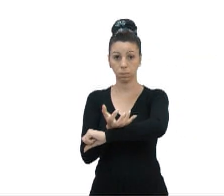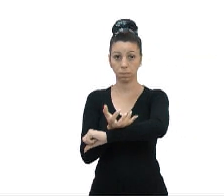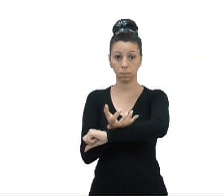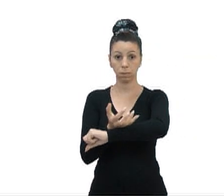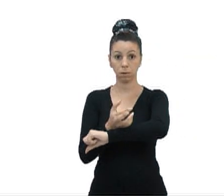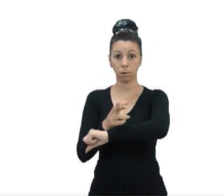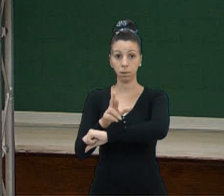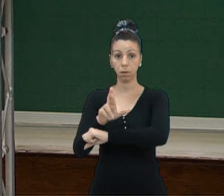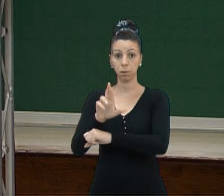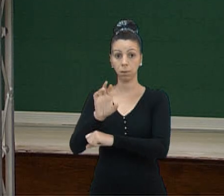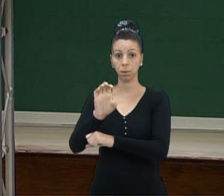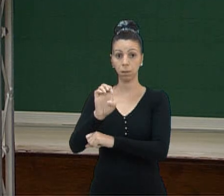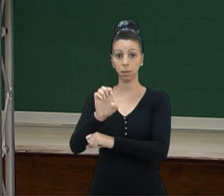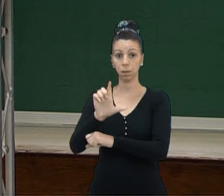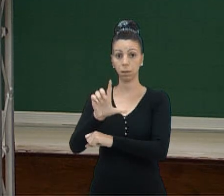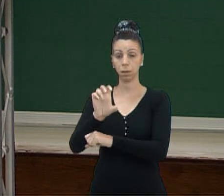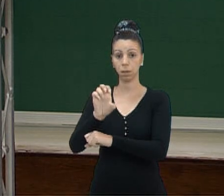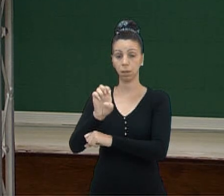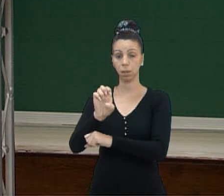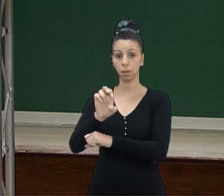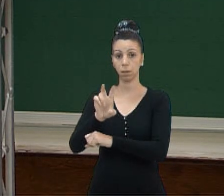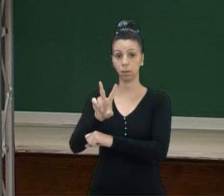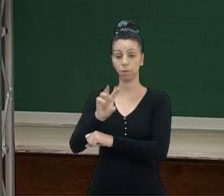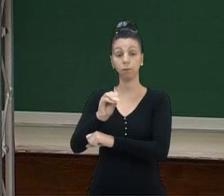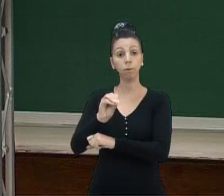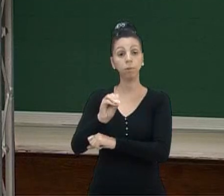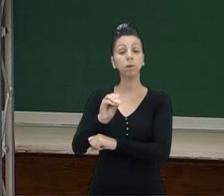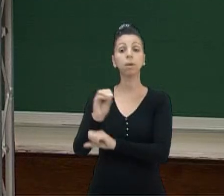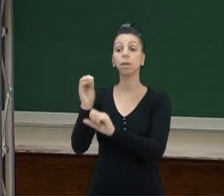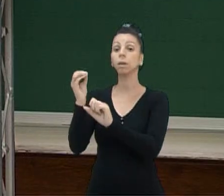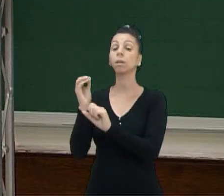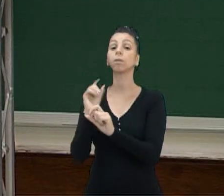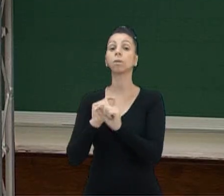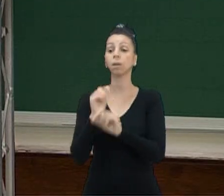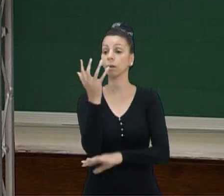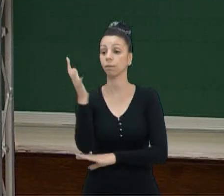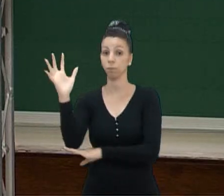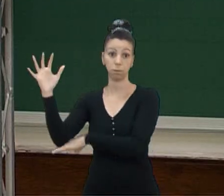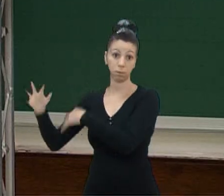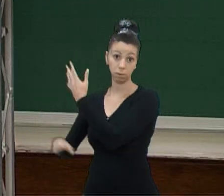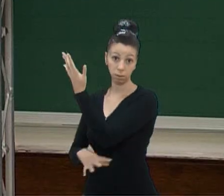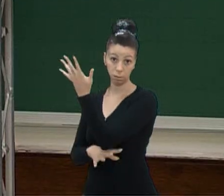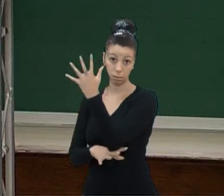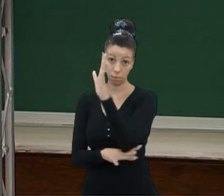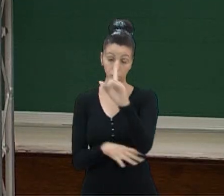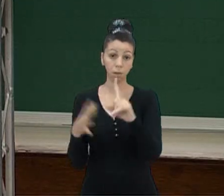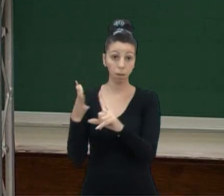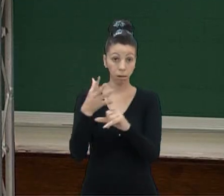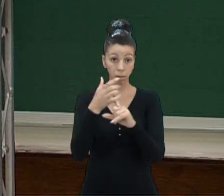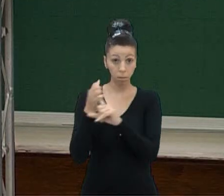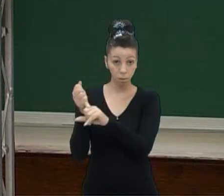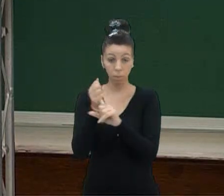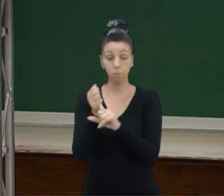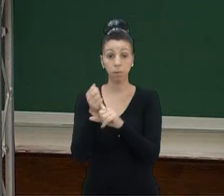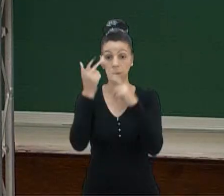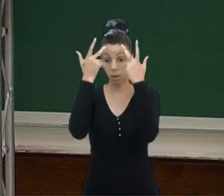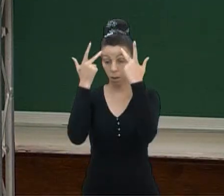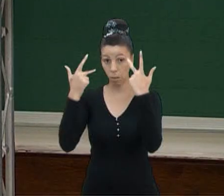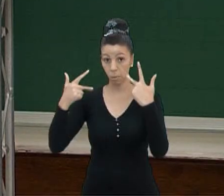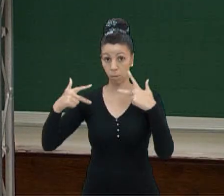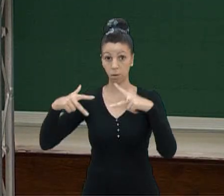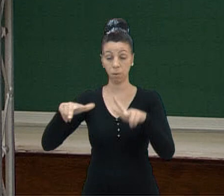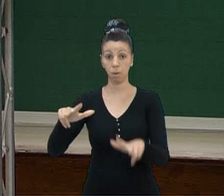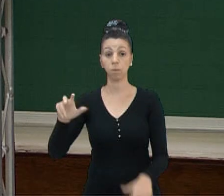nós falamos das regiões naturais, dessas características, dos domínios naturais da Europa,